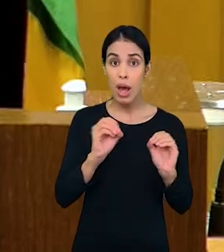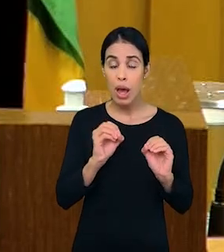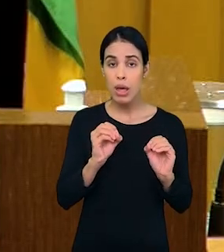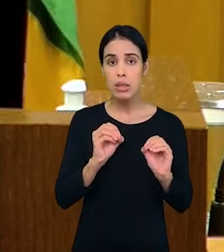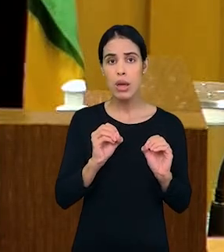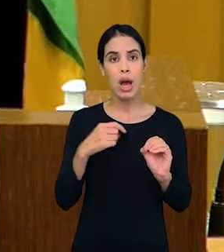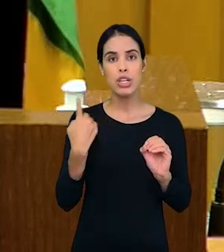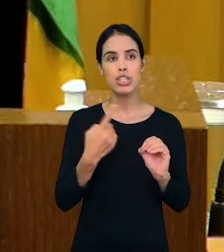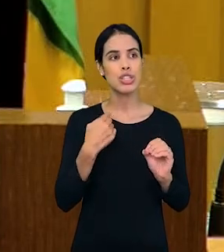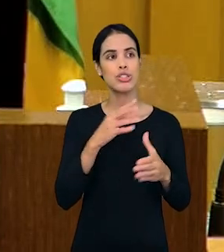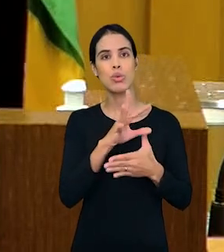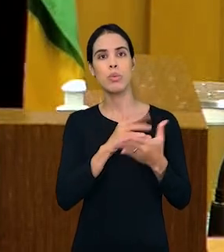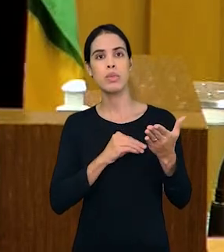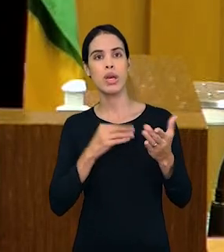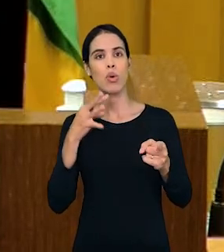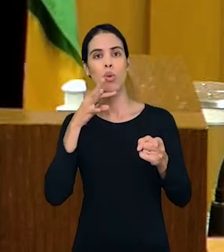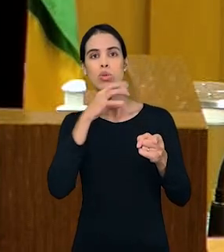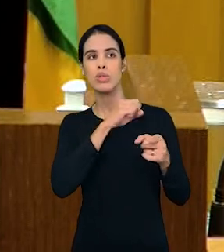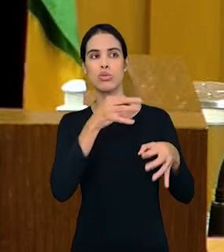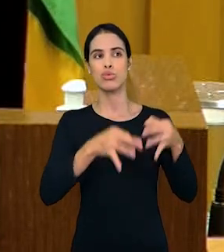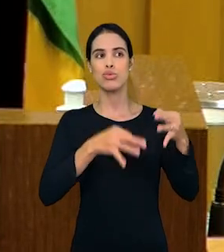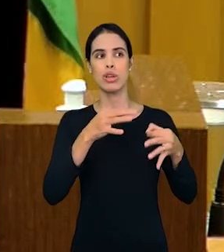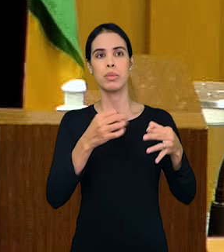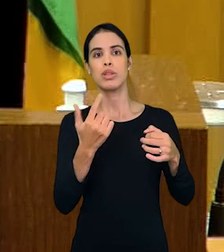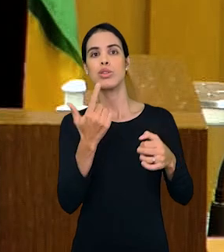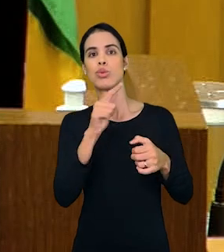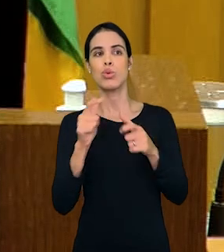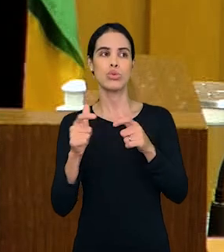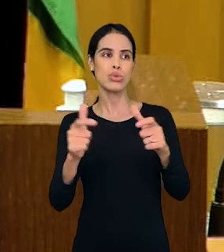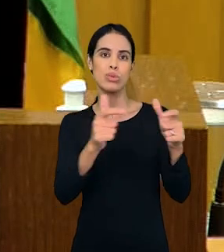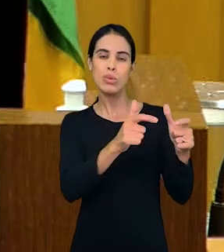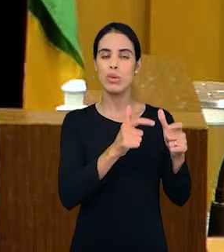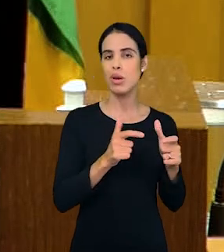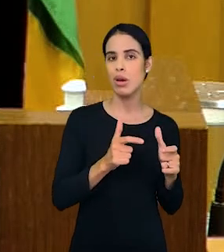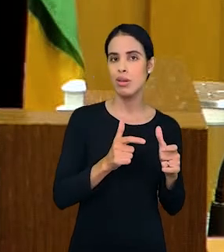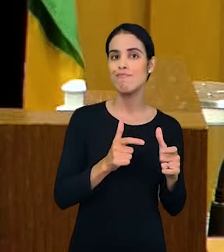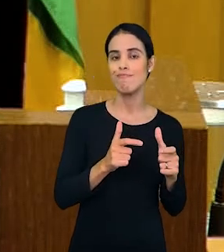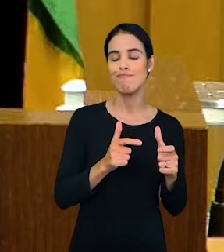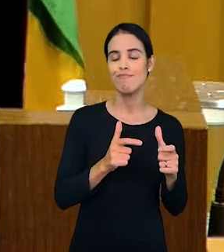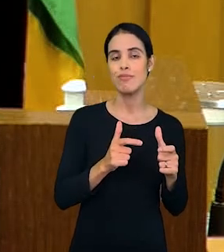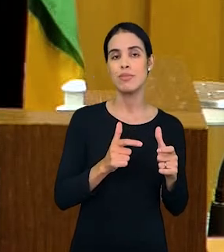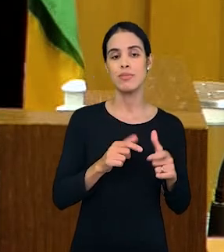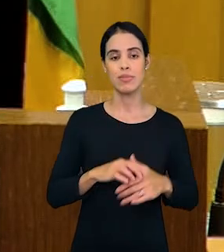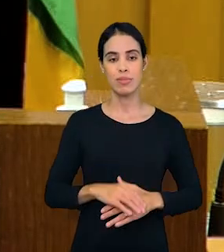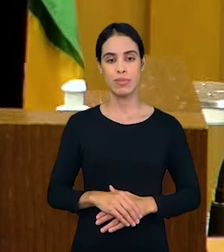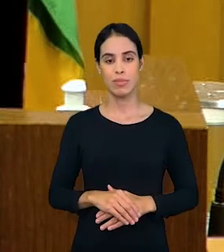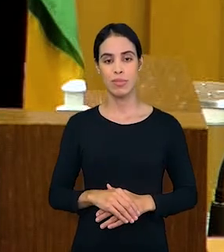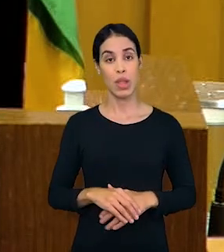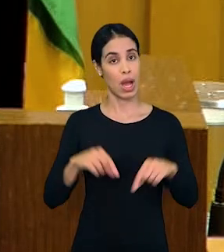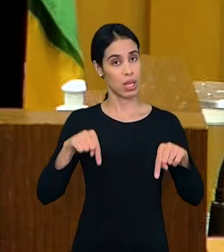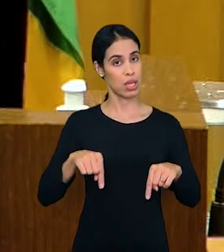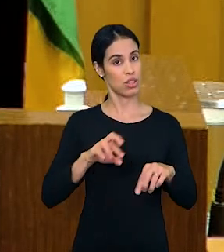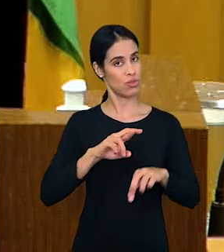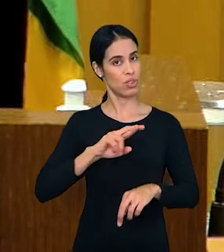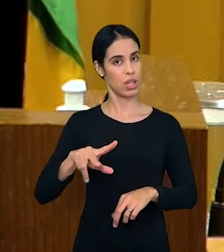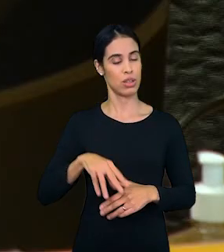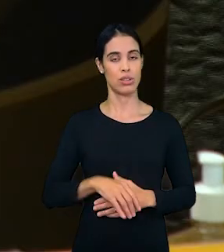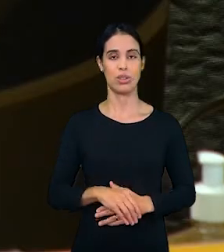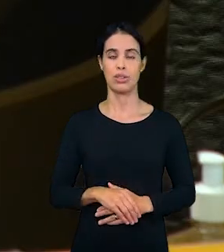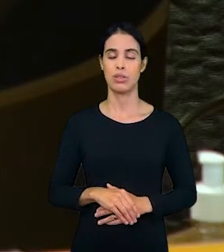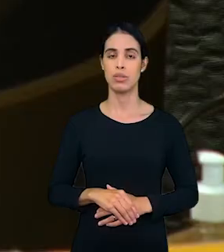a respeito de fatos que as instâncias ordinárias tivessem adotado, o que não é o